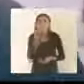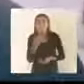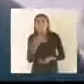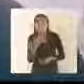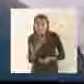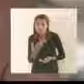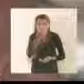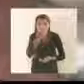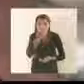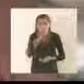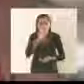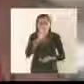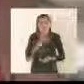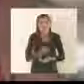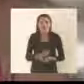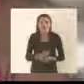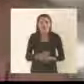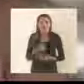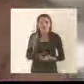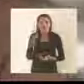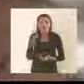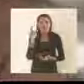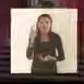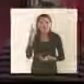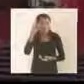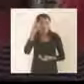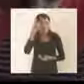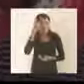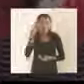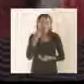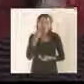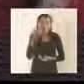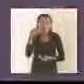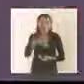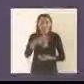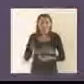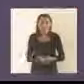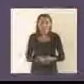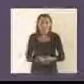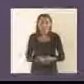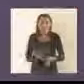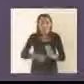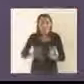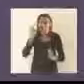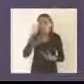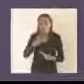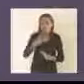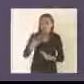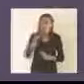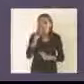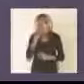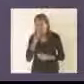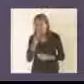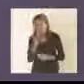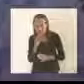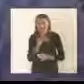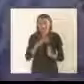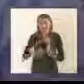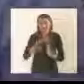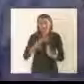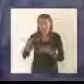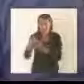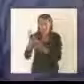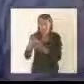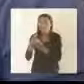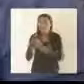segunda a sexta estou aqui. A primeira coisa, quando disse o posto vai ser entregue amanhã, a primeira coisa que eu fiz foi comprar meu filtro de barro. Eu